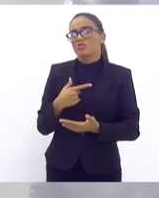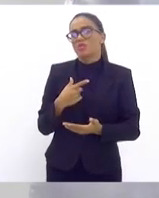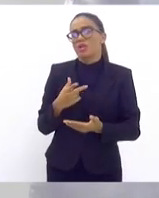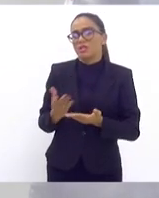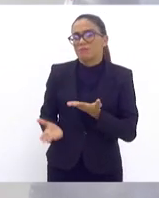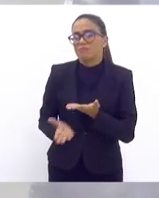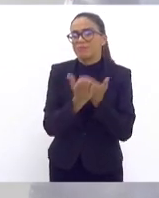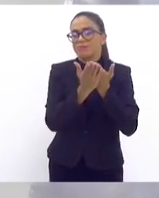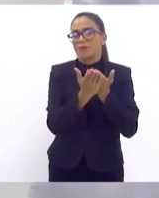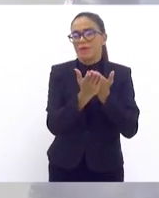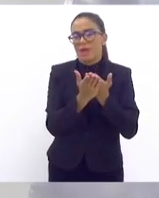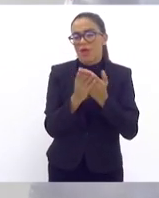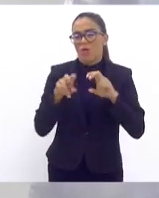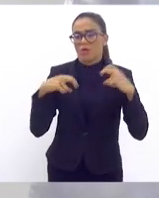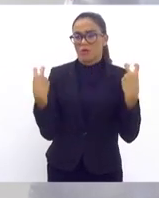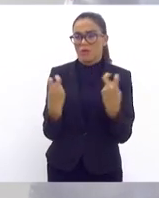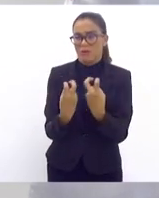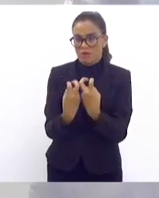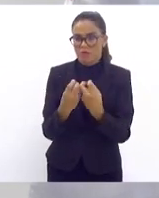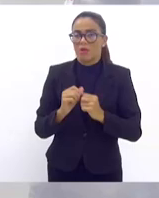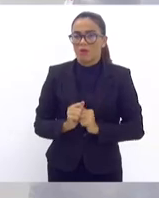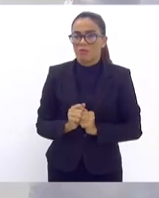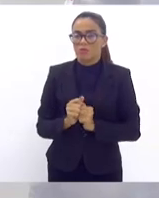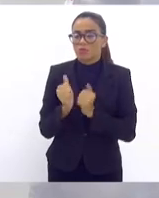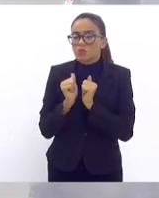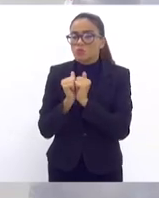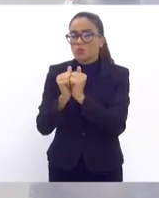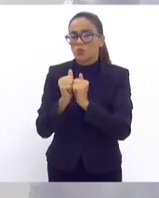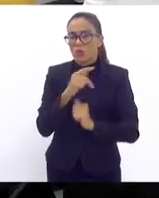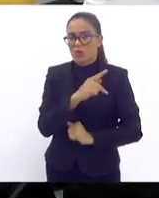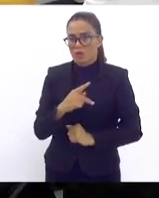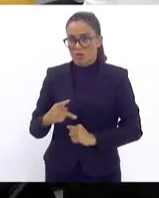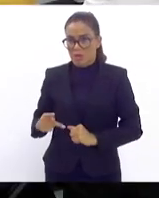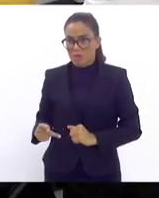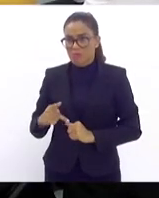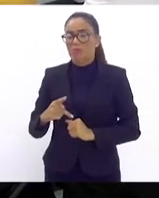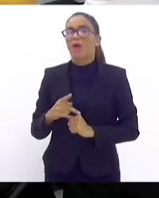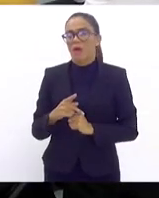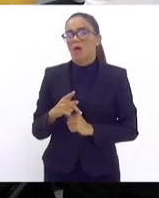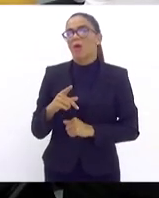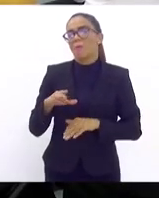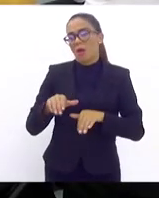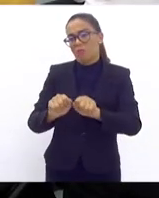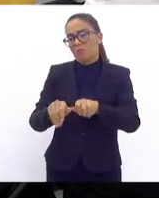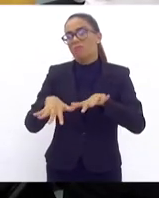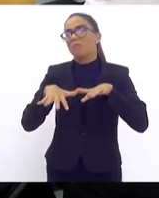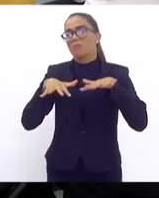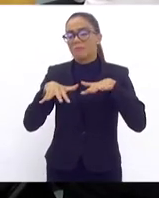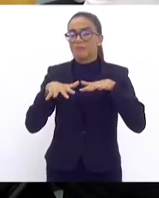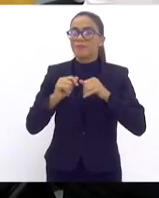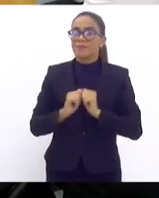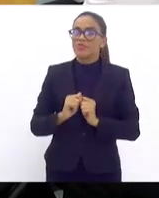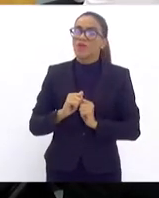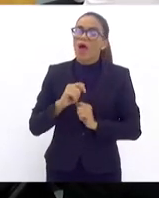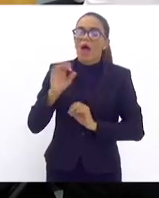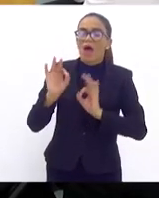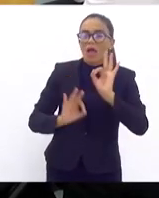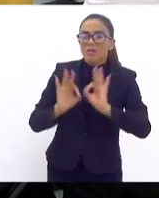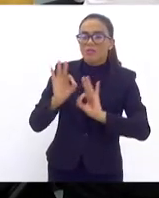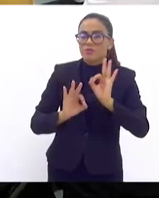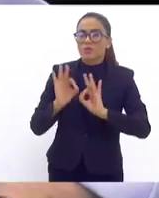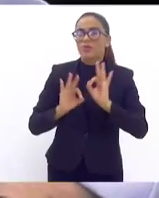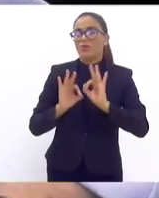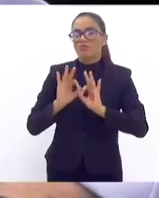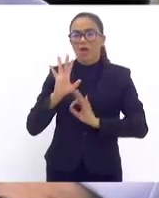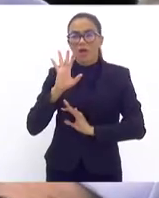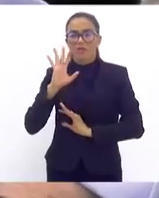próxima pauta, e aí dá andamento, junto com a presidência lá, para pautar em plenário o projeto já resolvido entre os três autores. Sem só